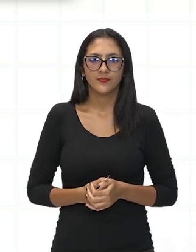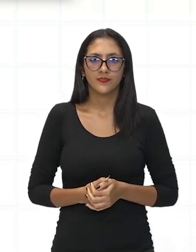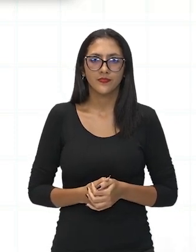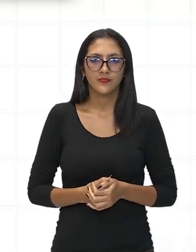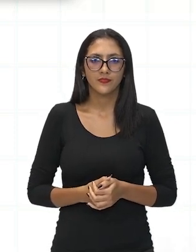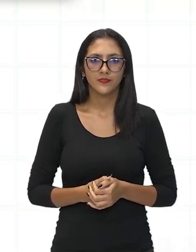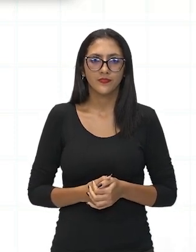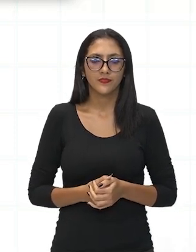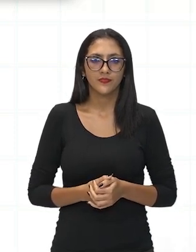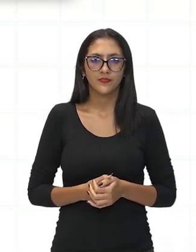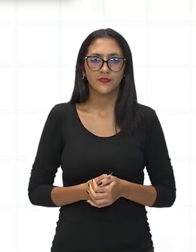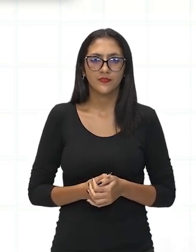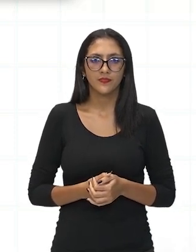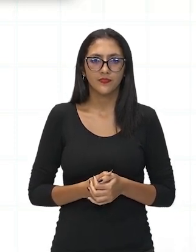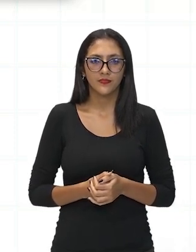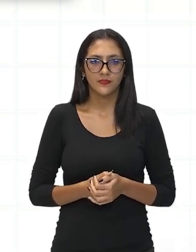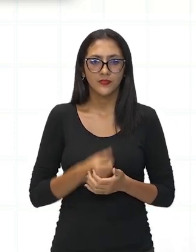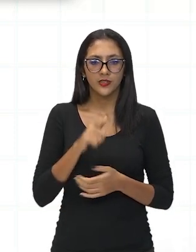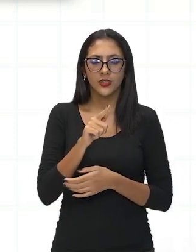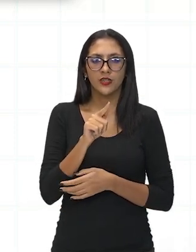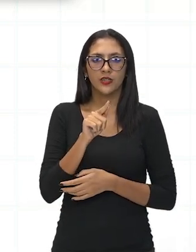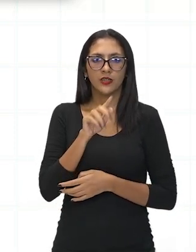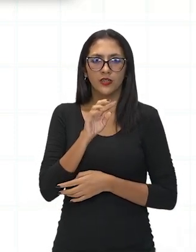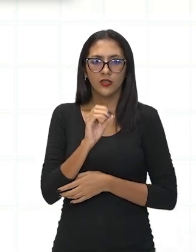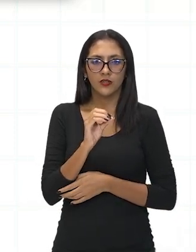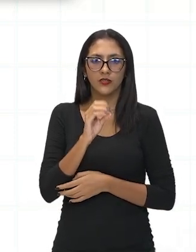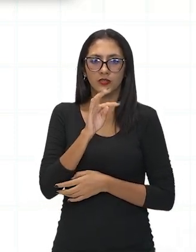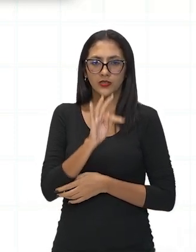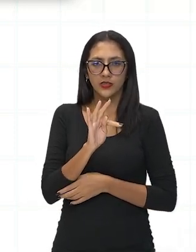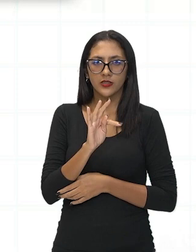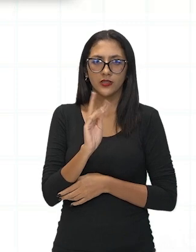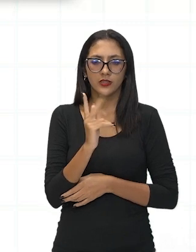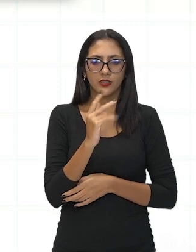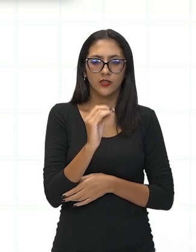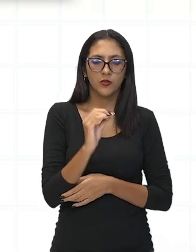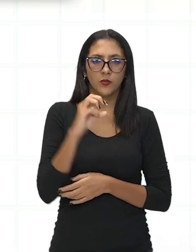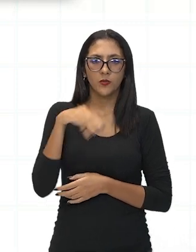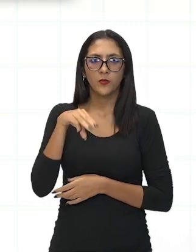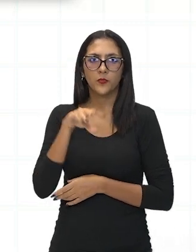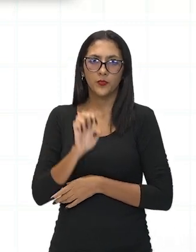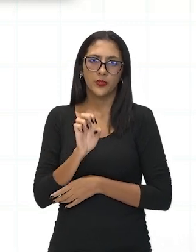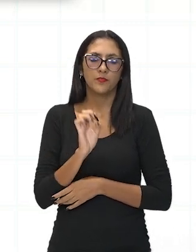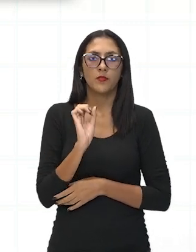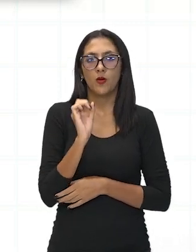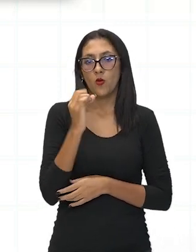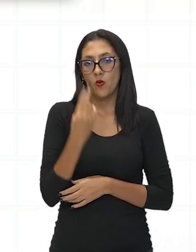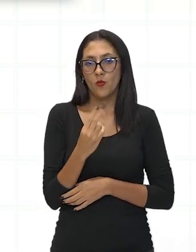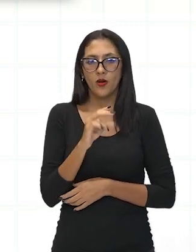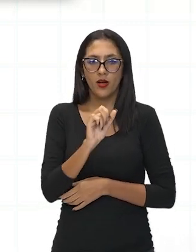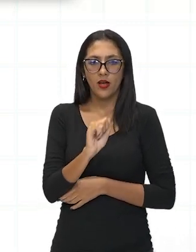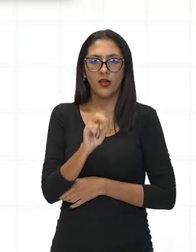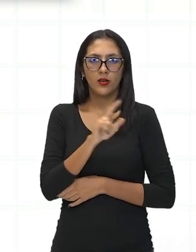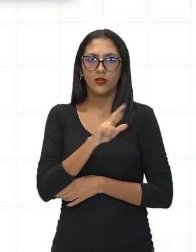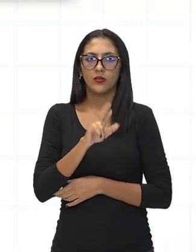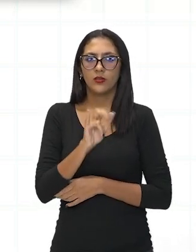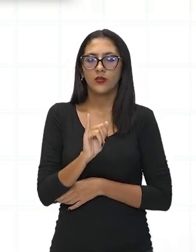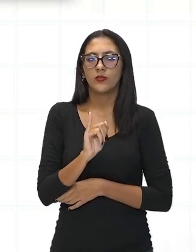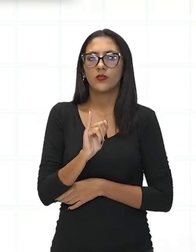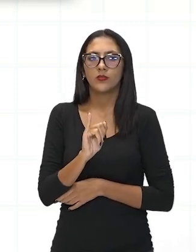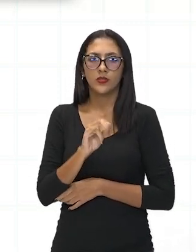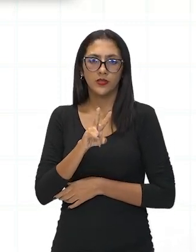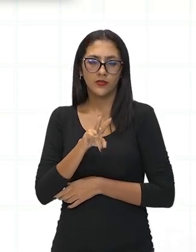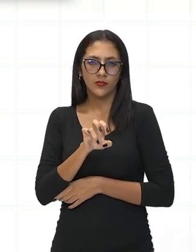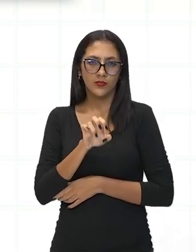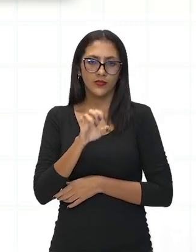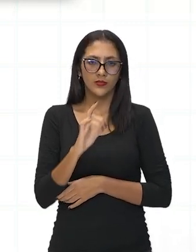My mother got home ou my mother arrived. Aqui eu já estou usando o